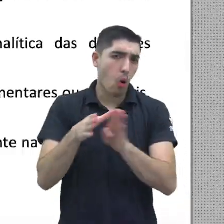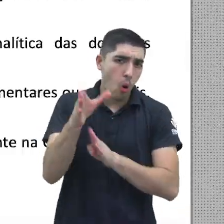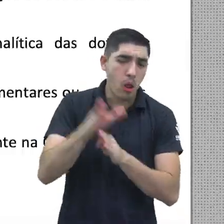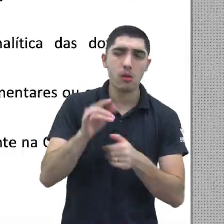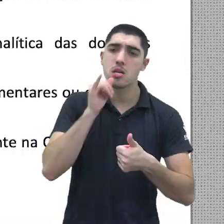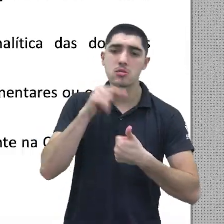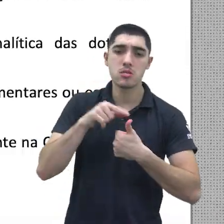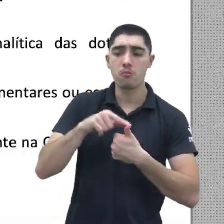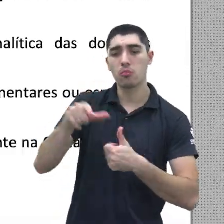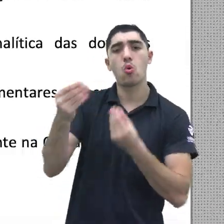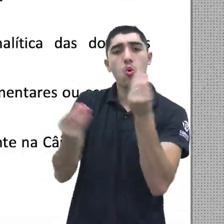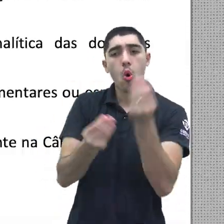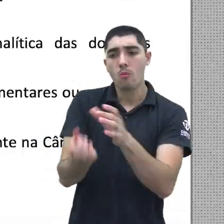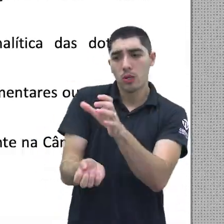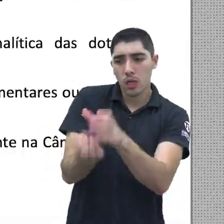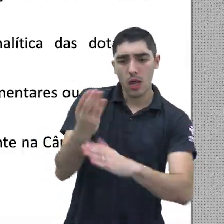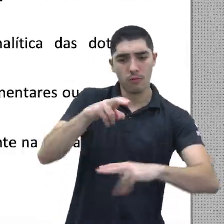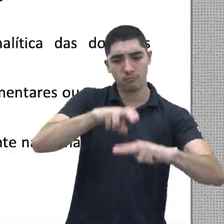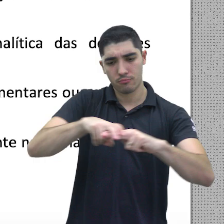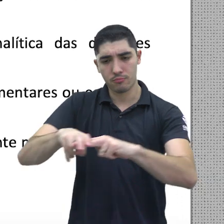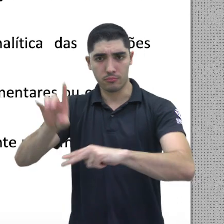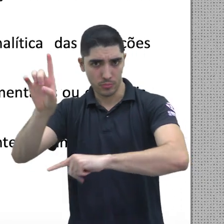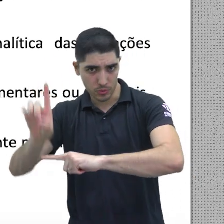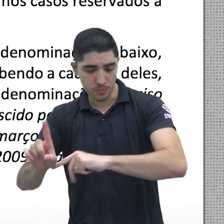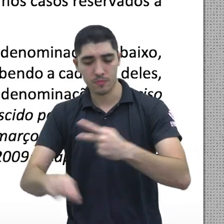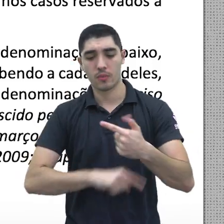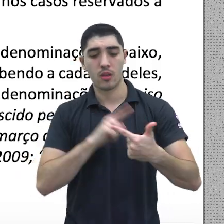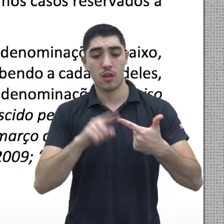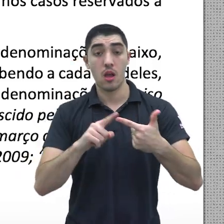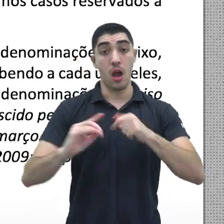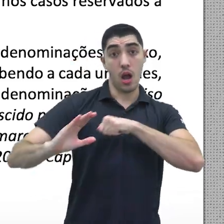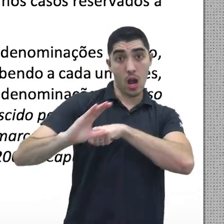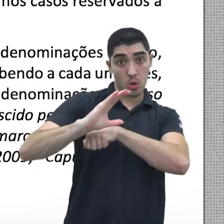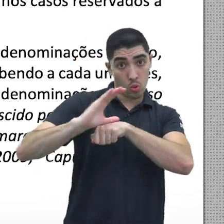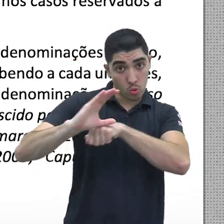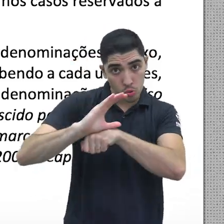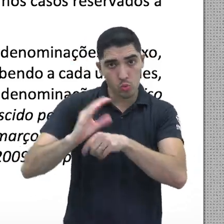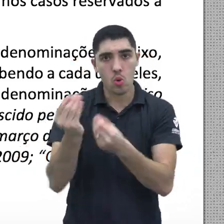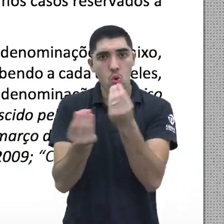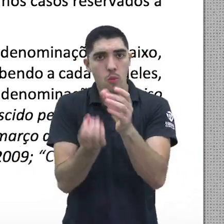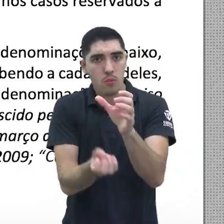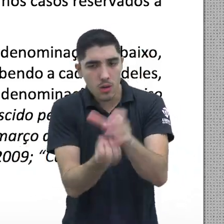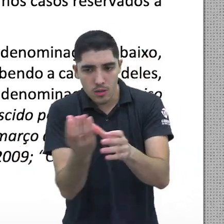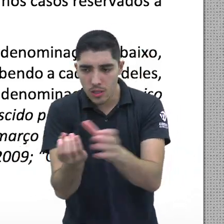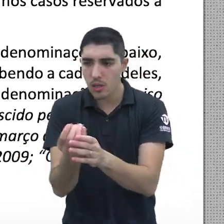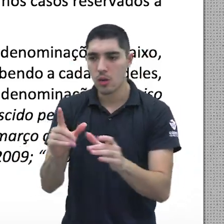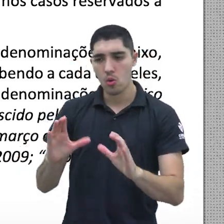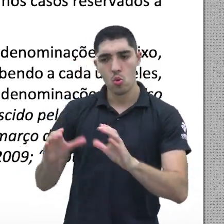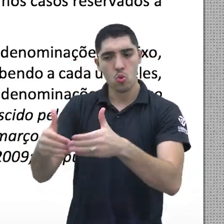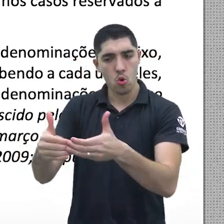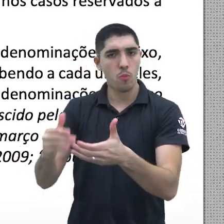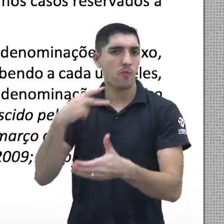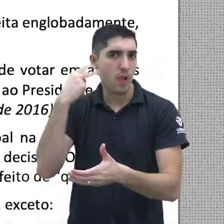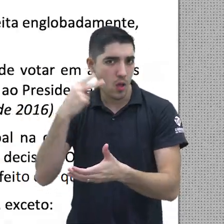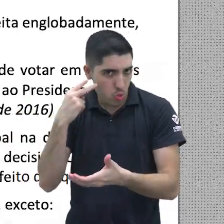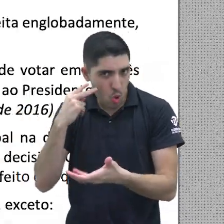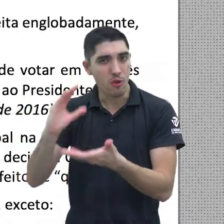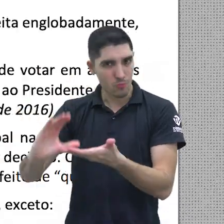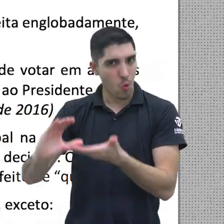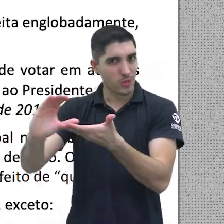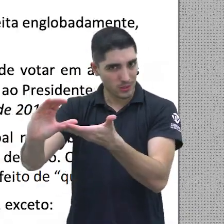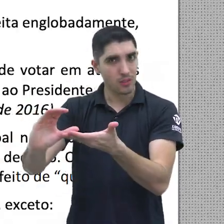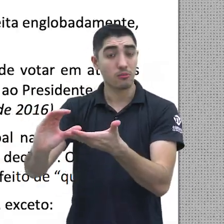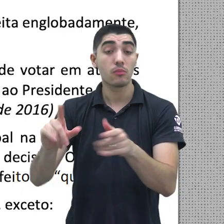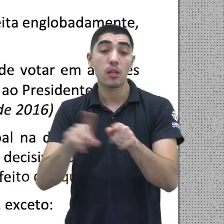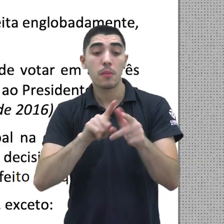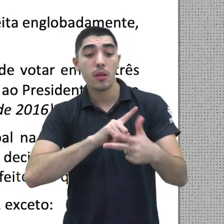São orientações sobre a formação da mesa diretora, a constituição e a atuação das comissões parlamentares e até